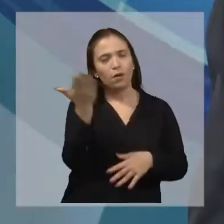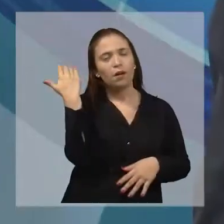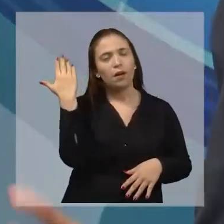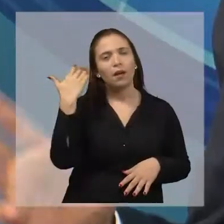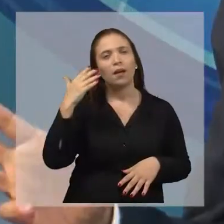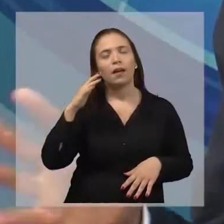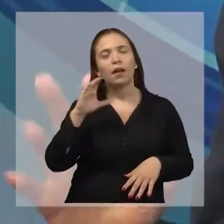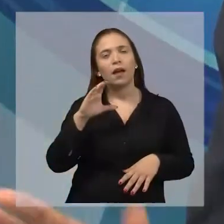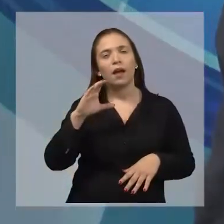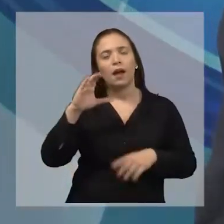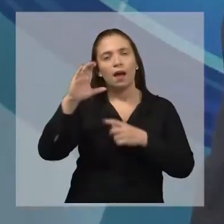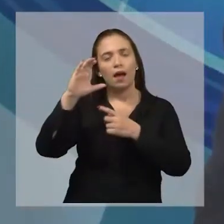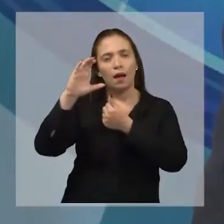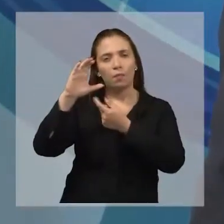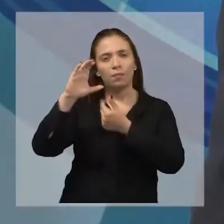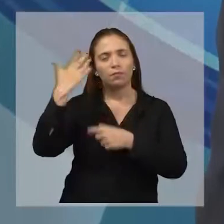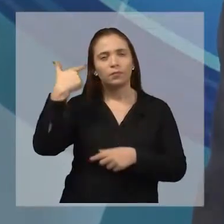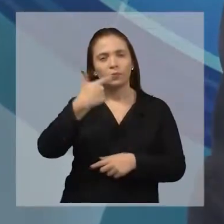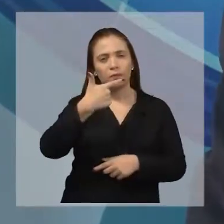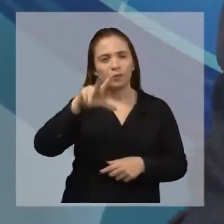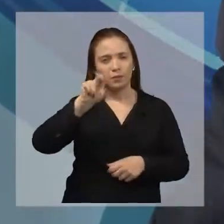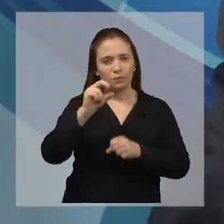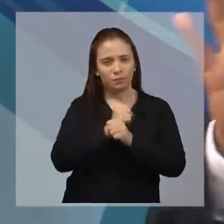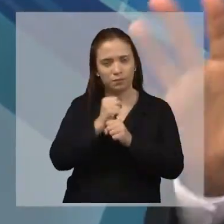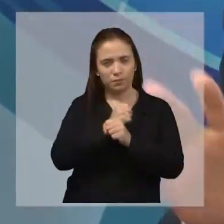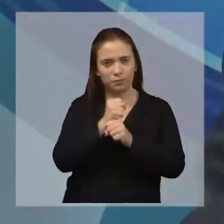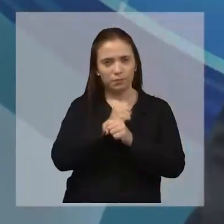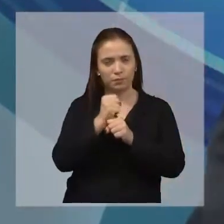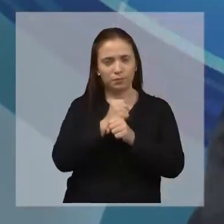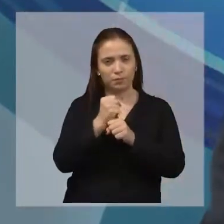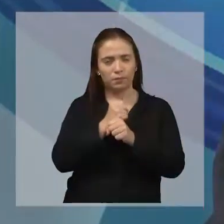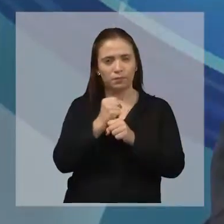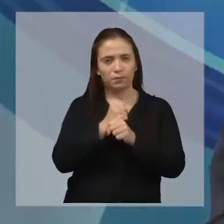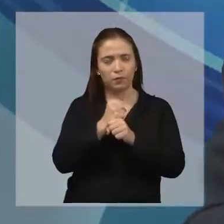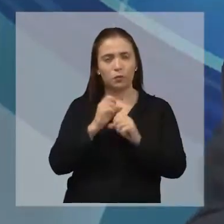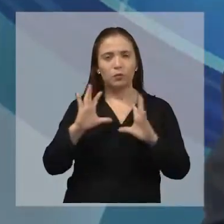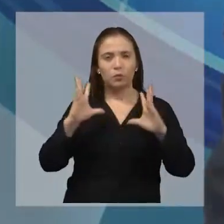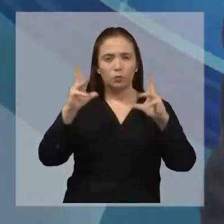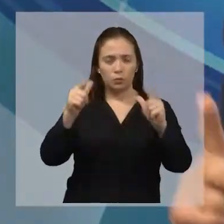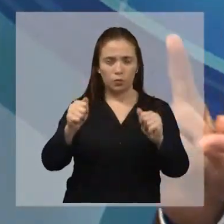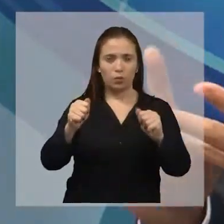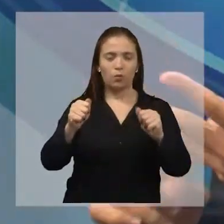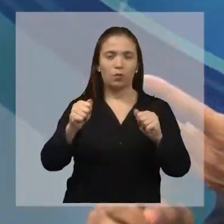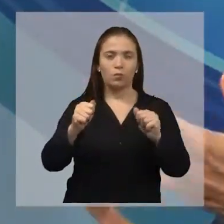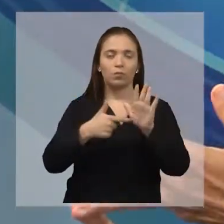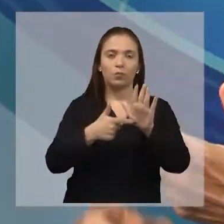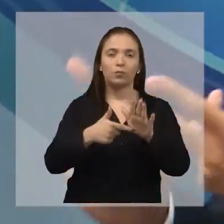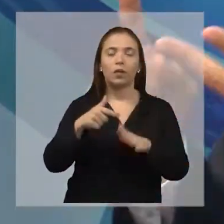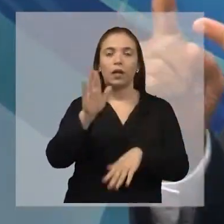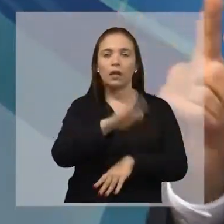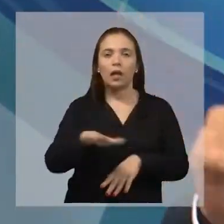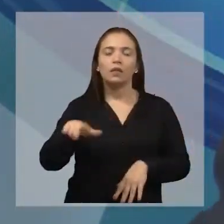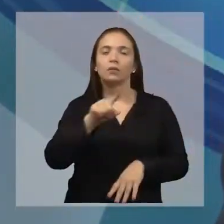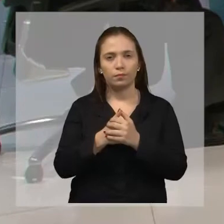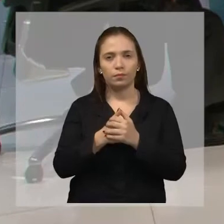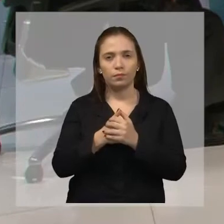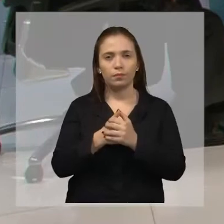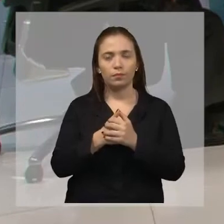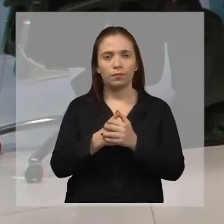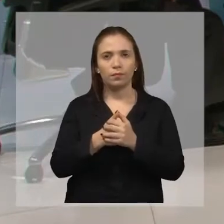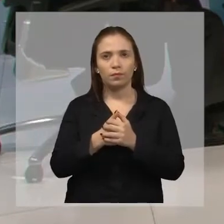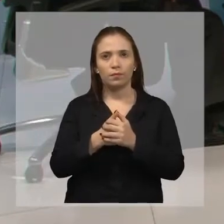Fortaleza. Prefeitura e você, uma Fortaleza melhor é a gente que faz. A Câmara Municipal de Fortaleza não